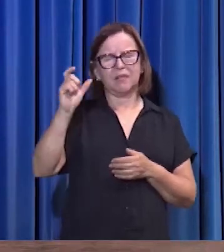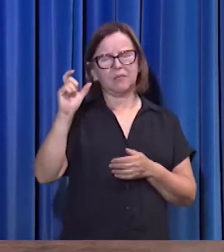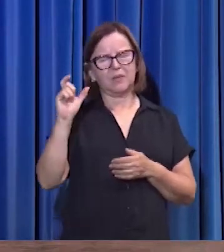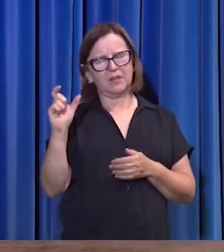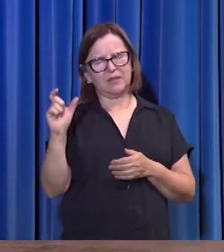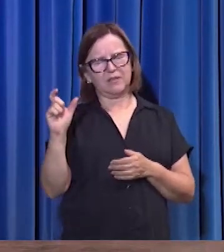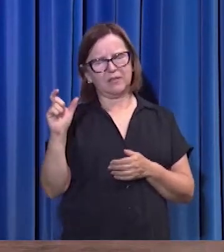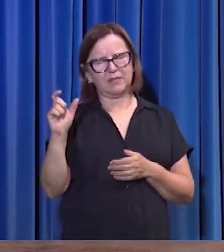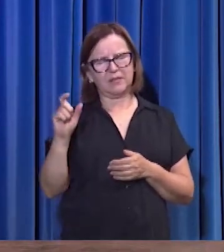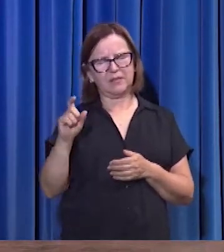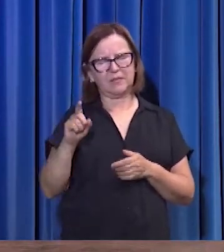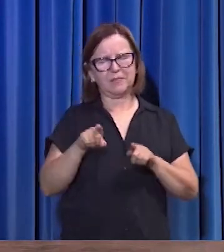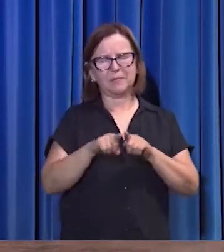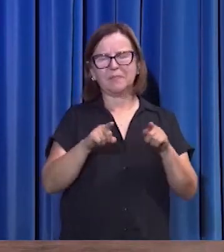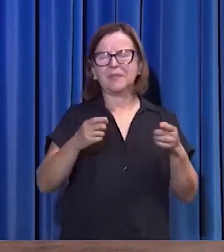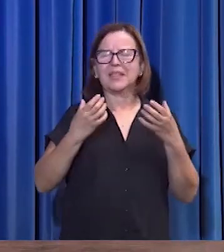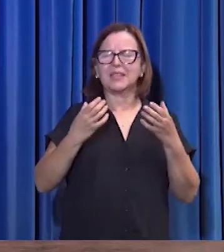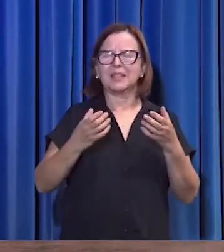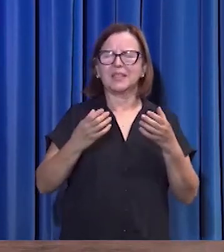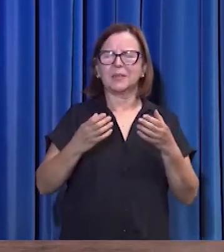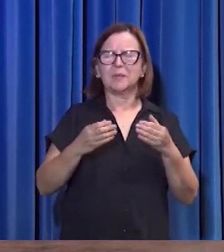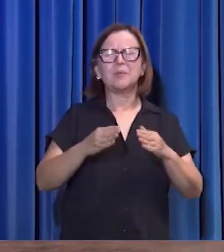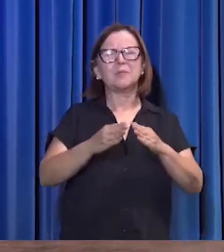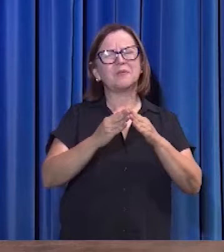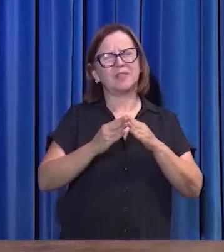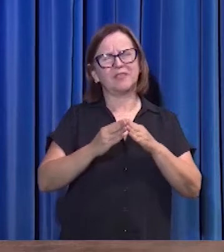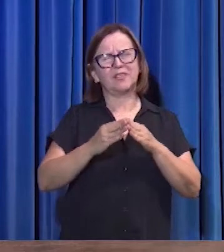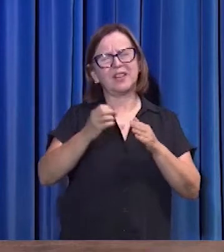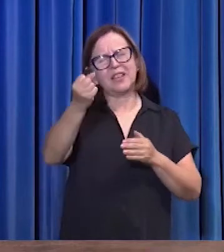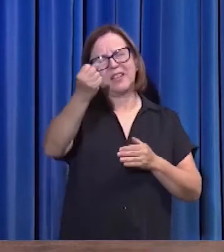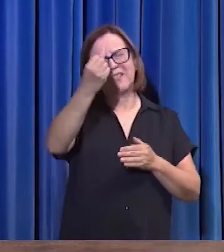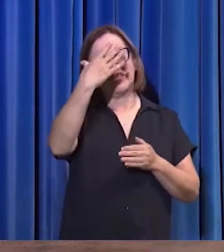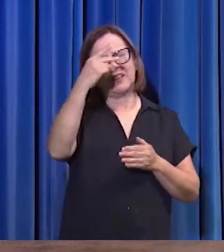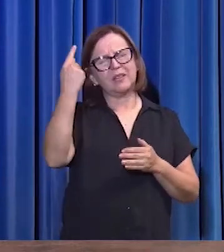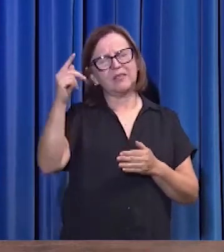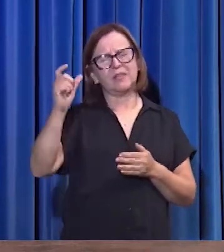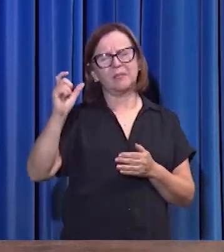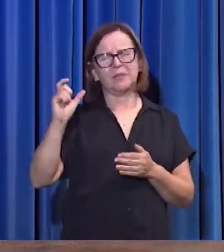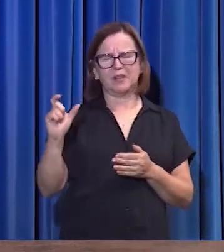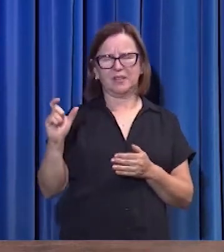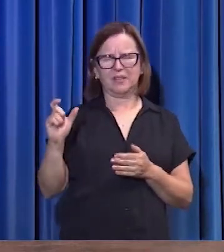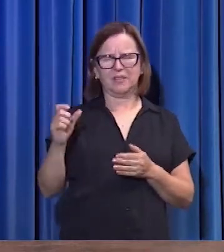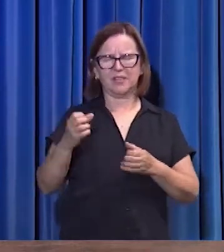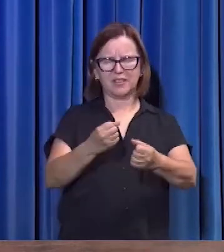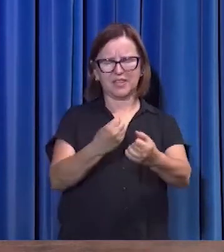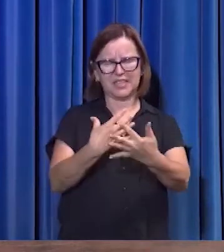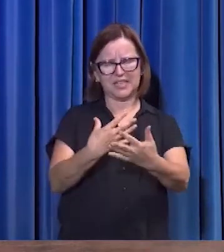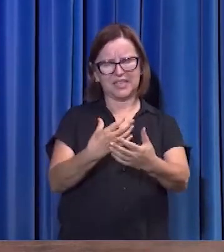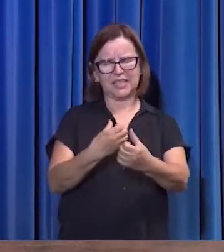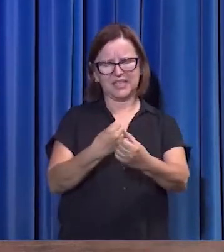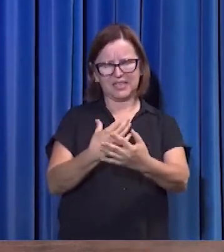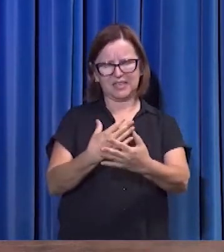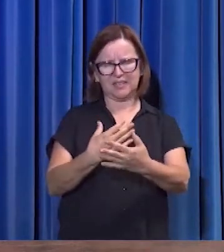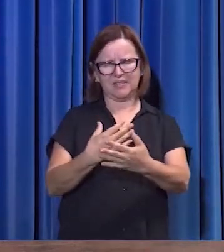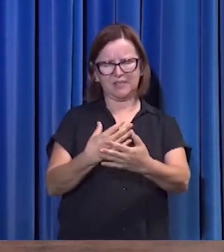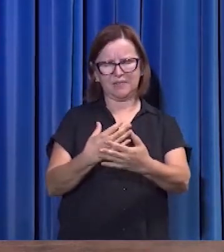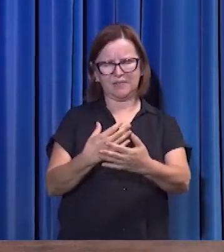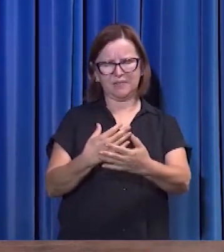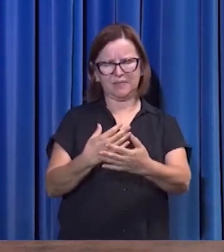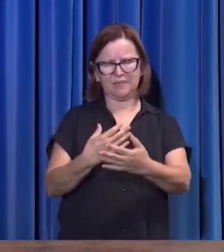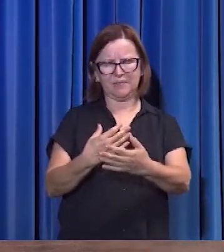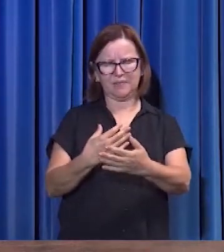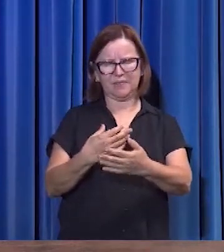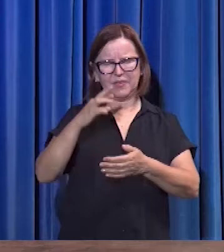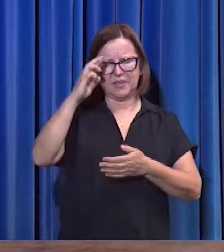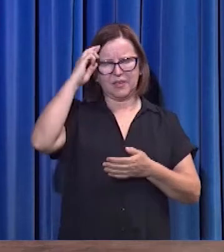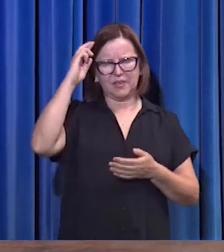mas nós queremos que o Senhor nos revele, o Senhor nos instruas, o Senhor